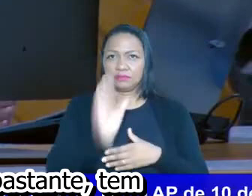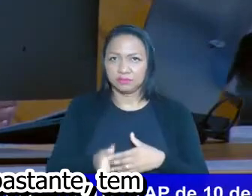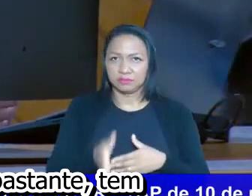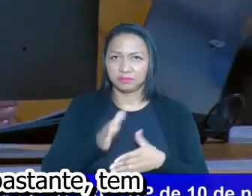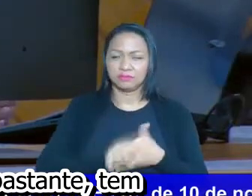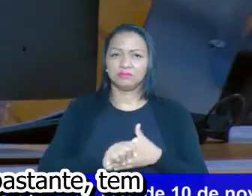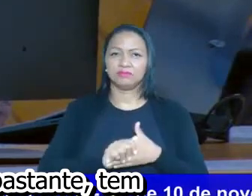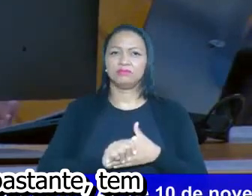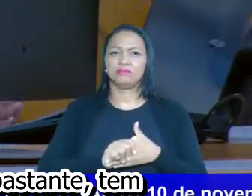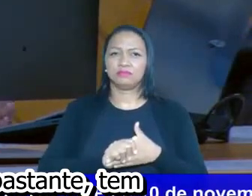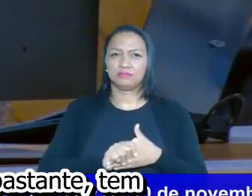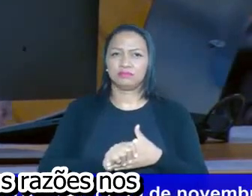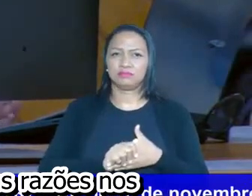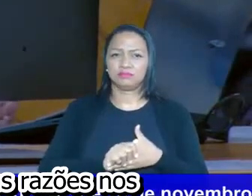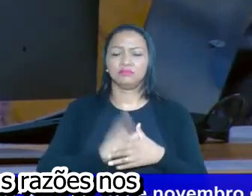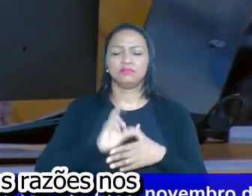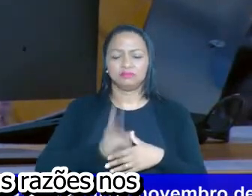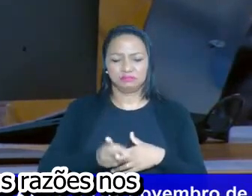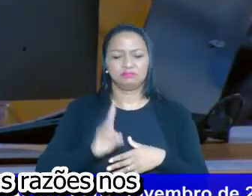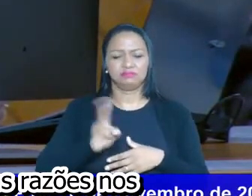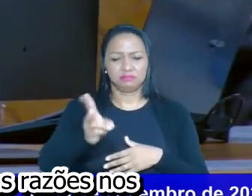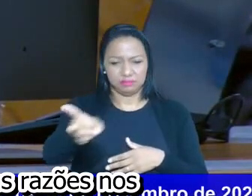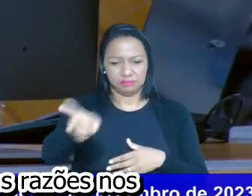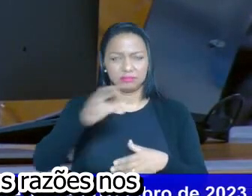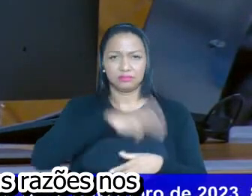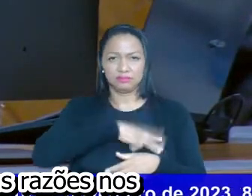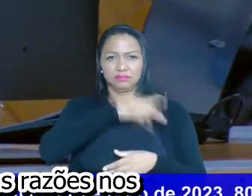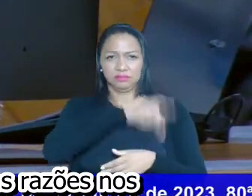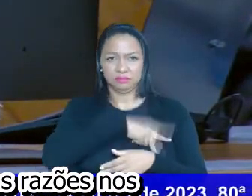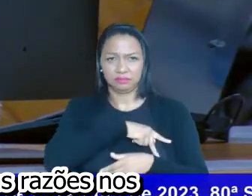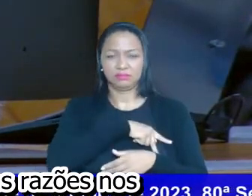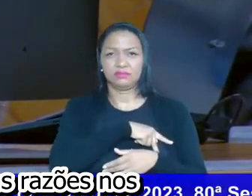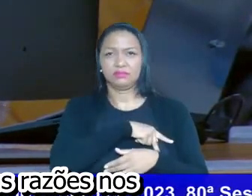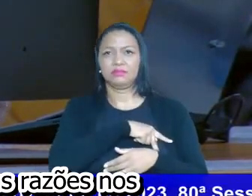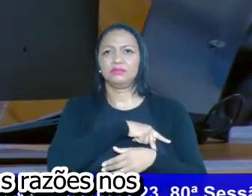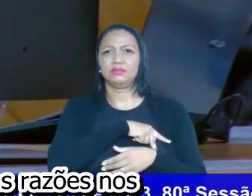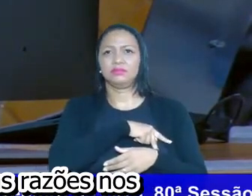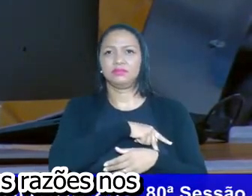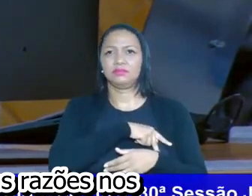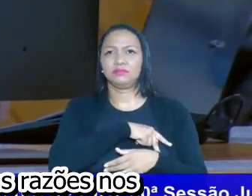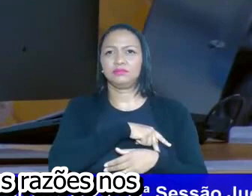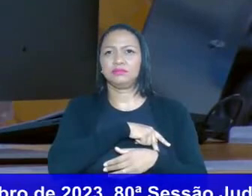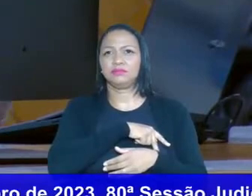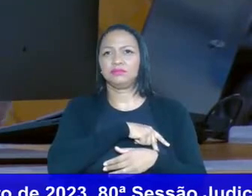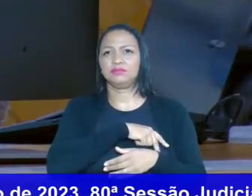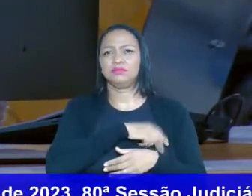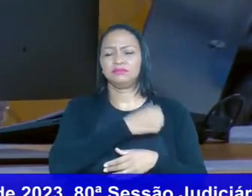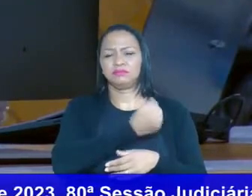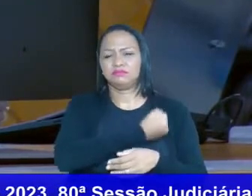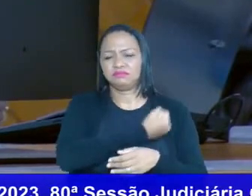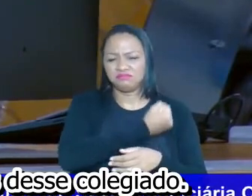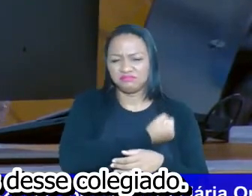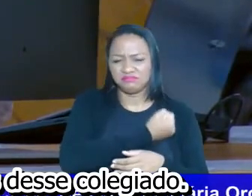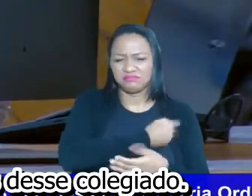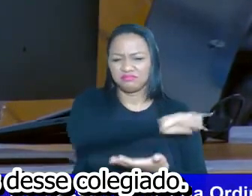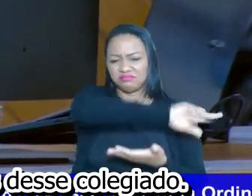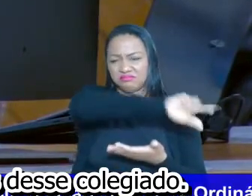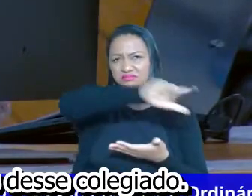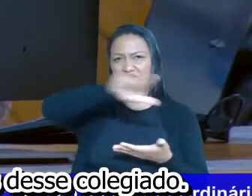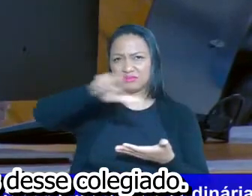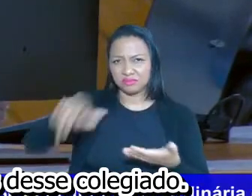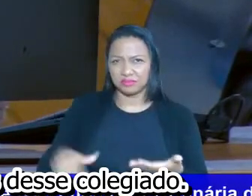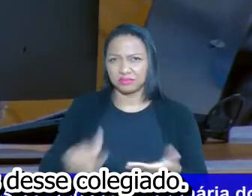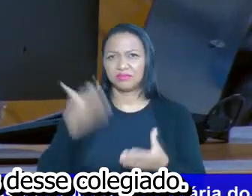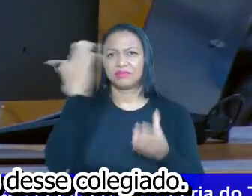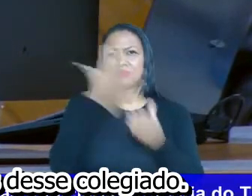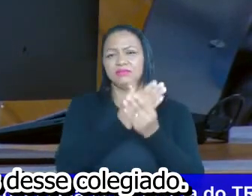sido bastante invocada pelo Ministério Público nas suas razões, nos inúmeros embargos de declaração que estão